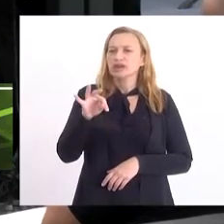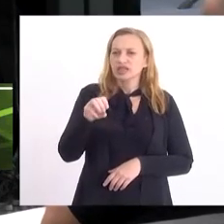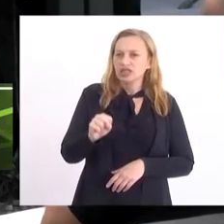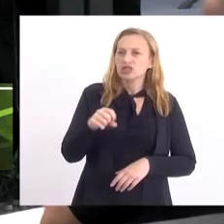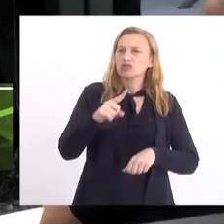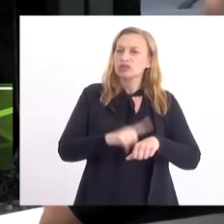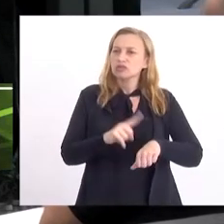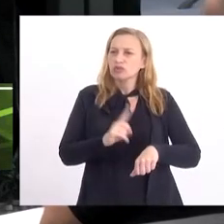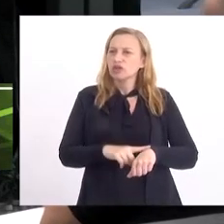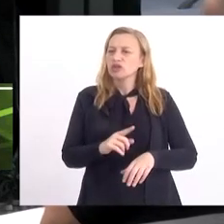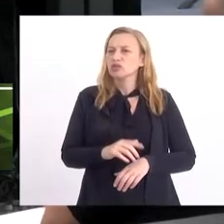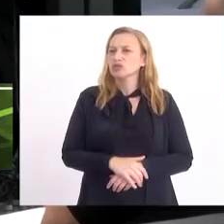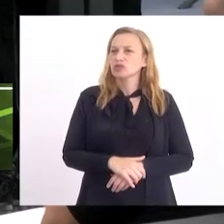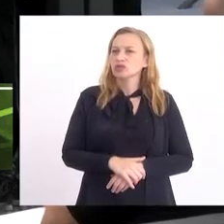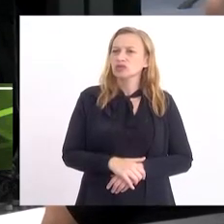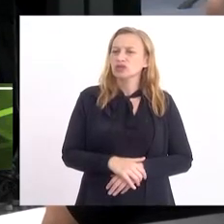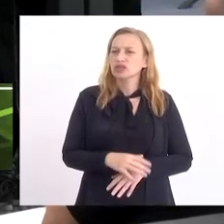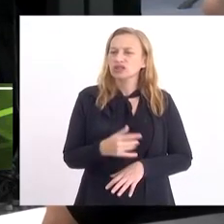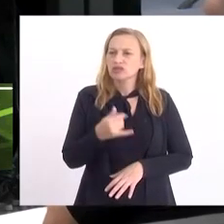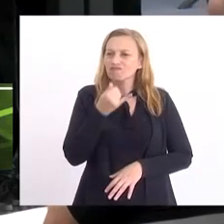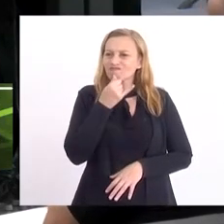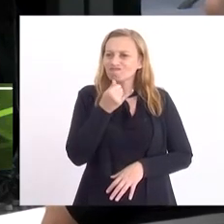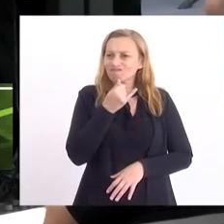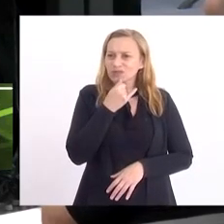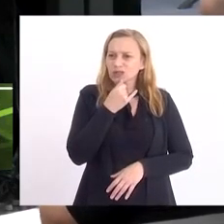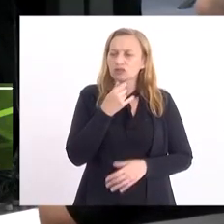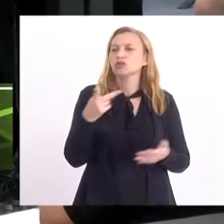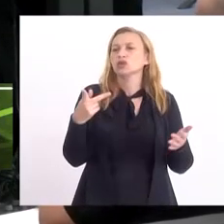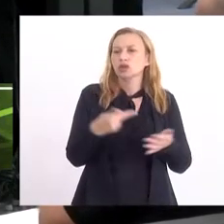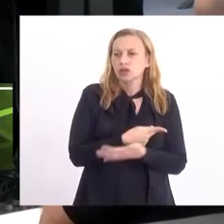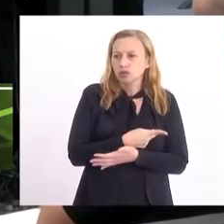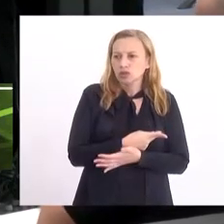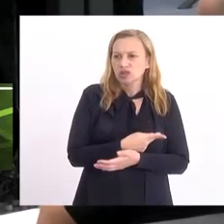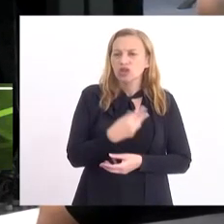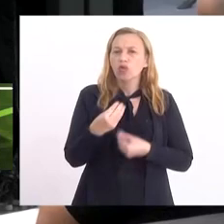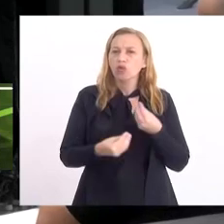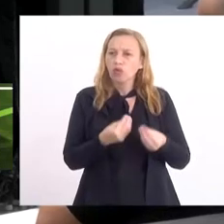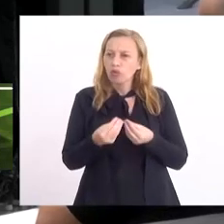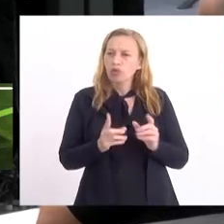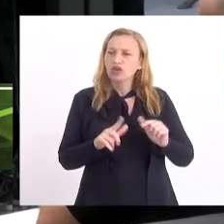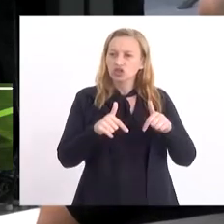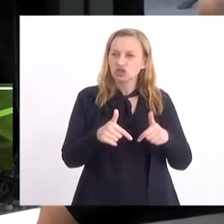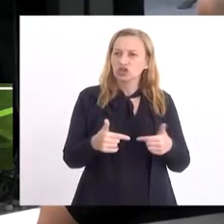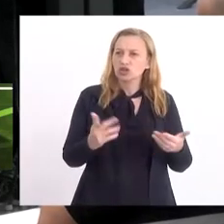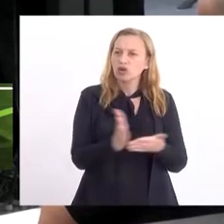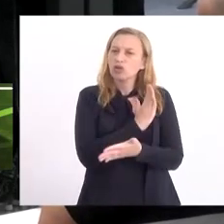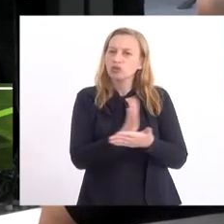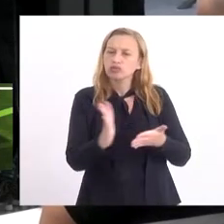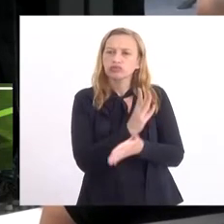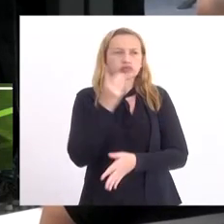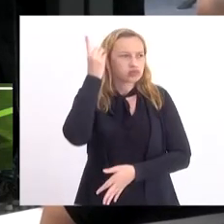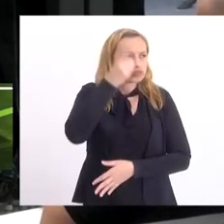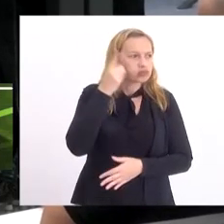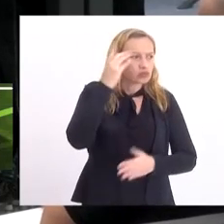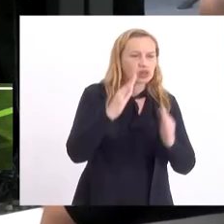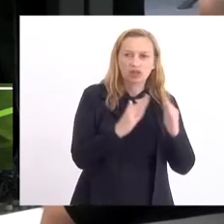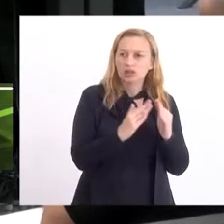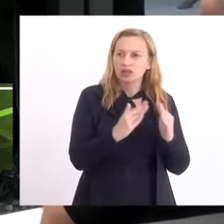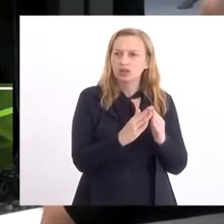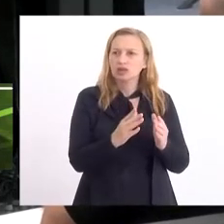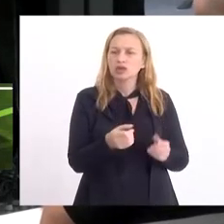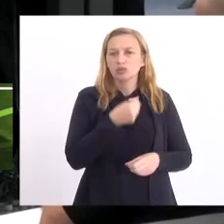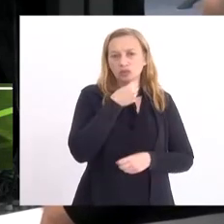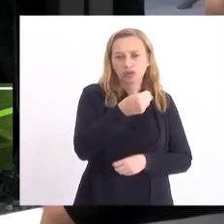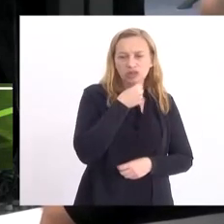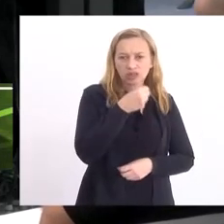a nosso repúdio ao que aconteceu, a forma que foi tratada por alguns parlamentares na casa, por boa parte da